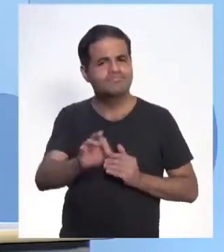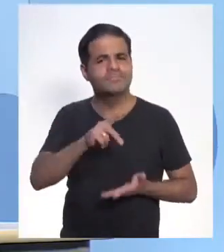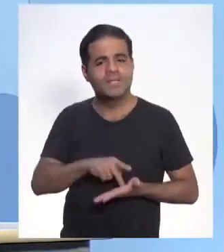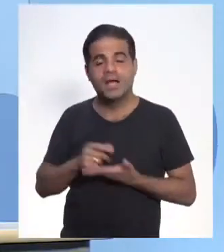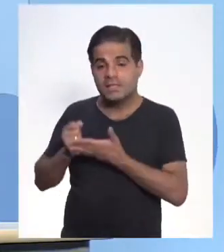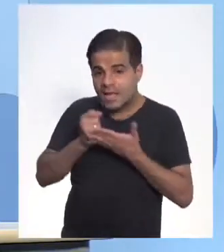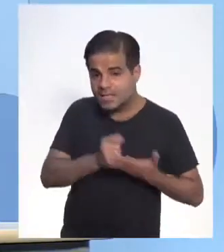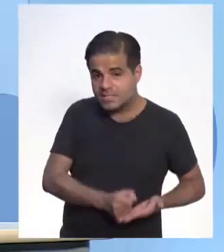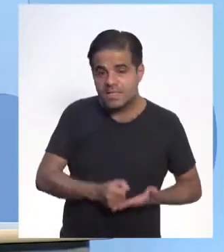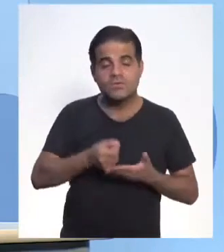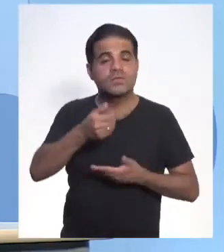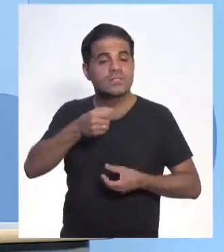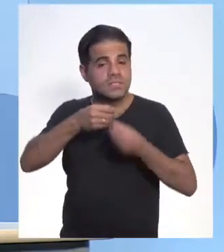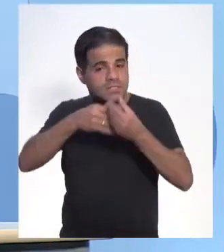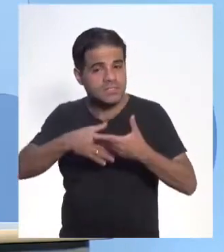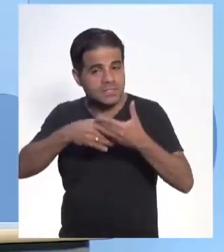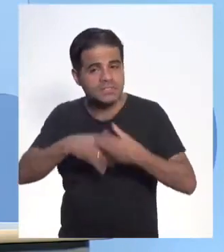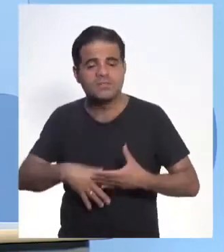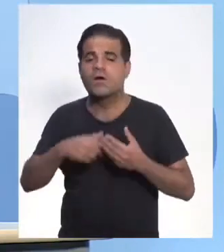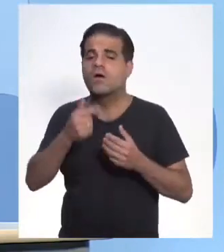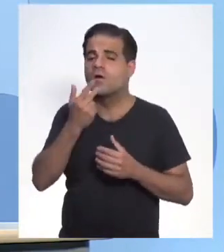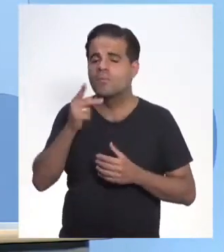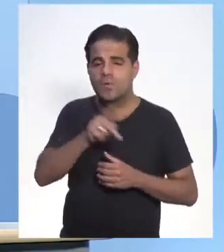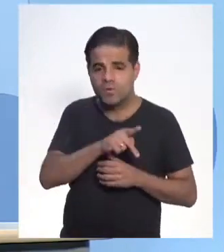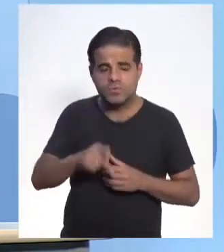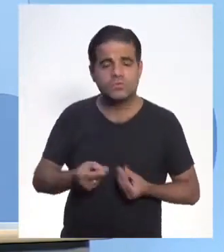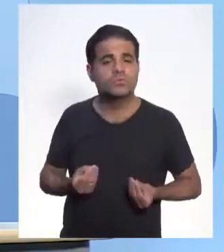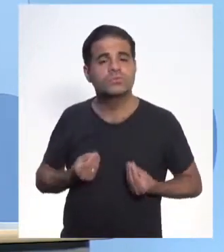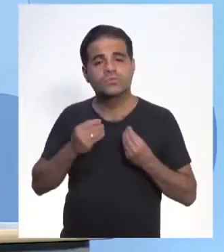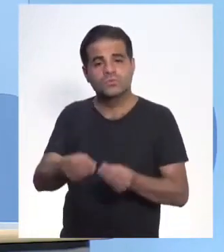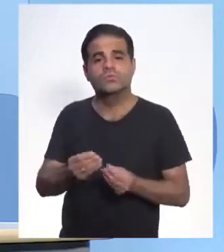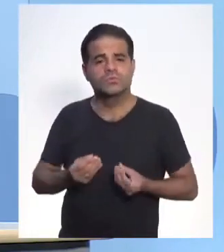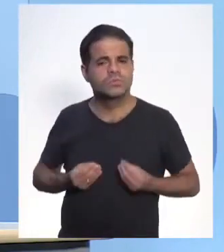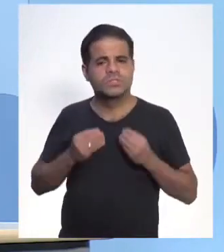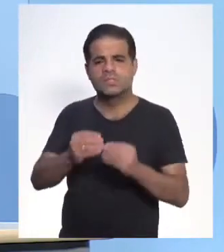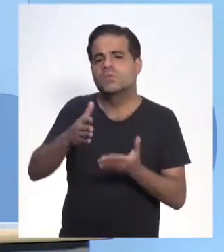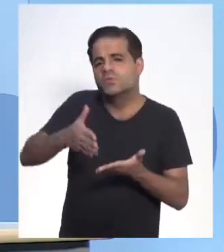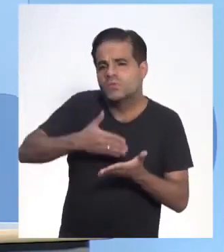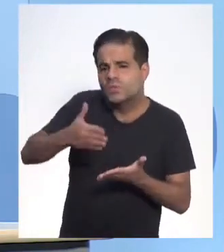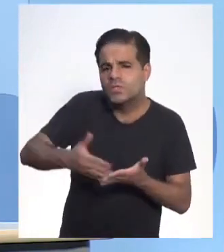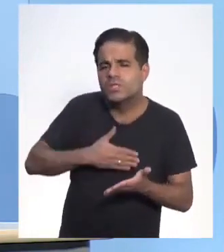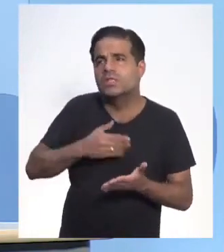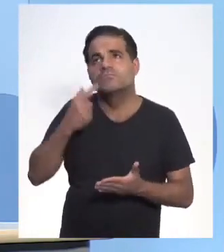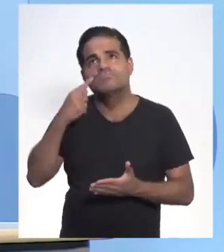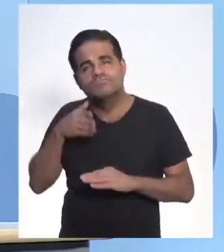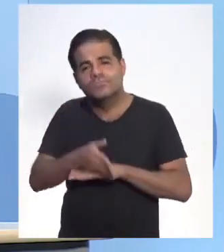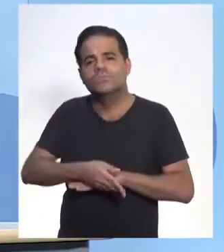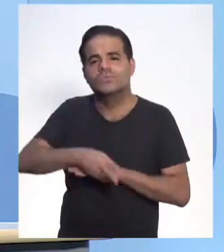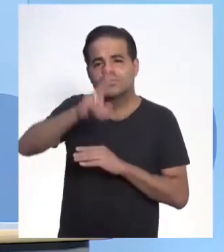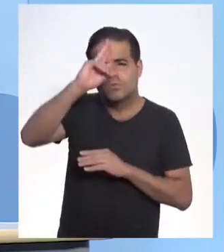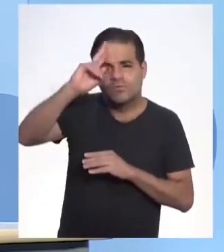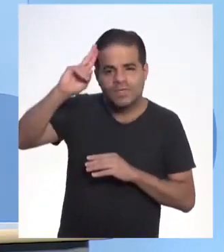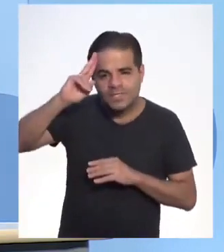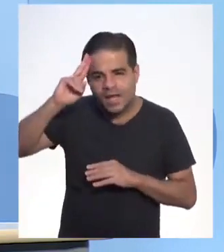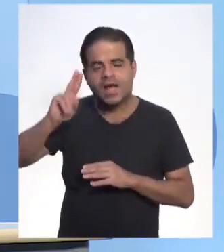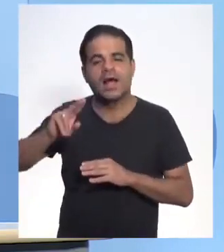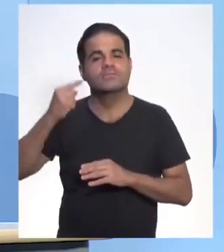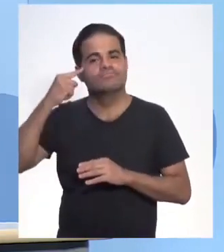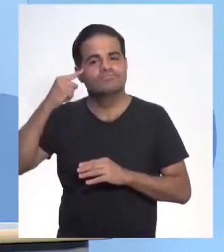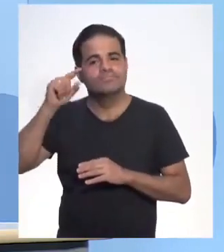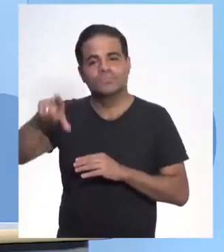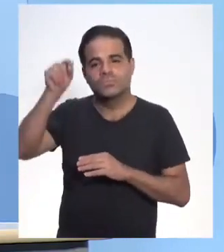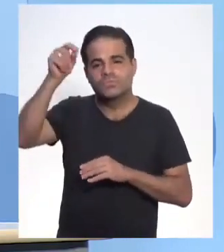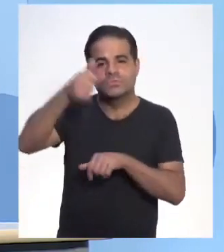interações que você pediu, Jennifer, nós tivemos as falas de professores, né, colocando aqui o lançamento de um livro, quando entraram na universidade, quando escolheram